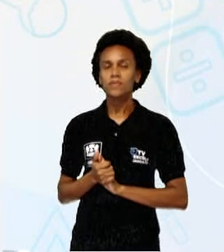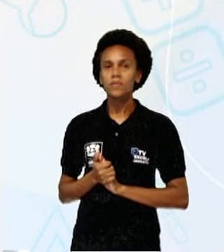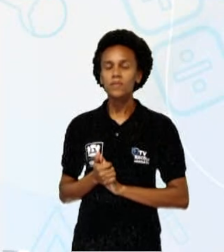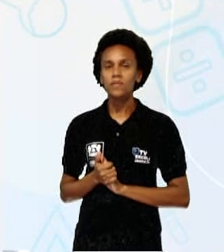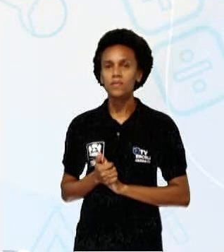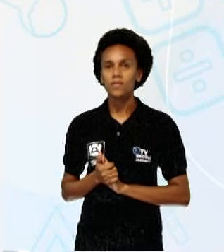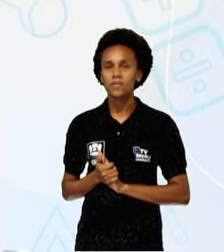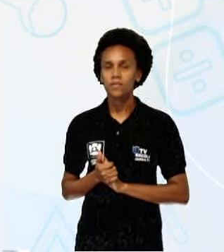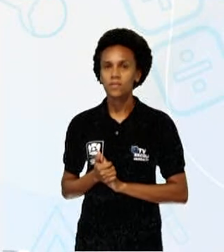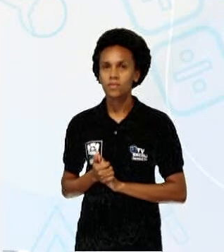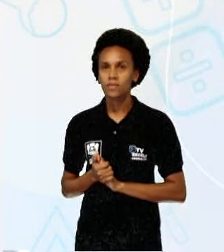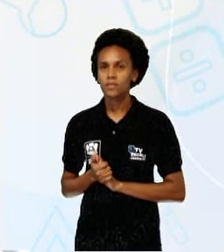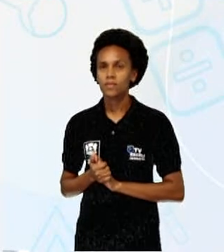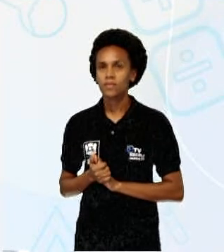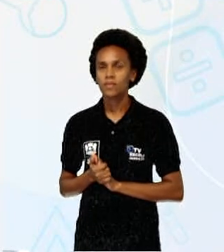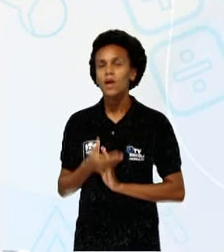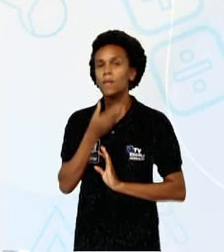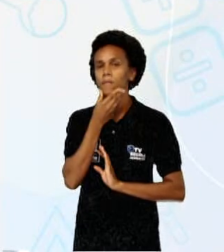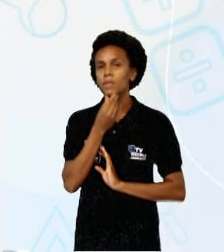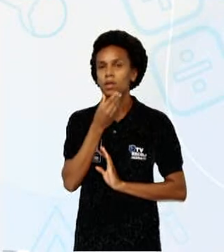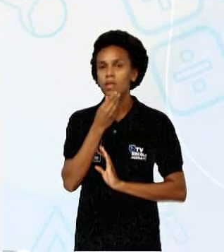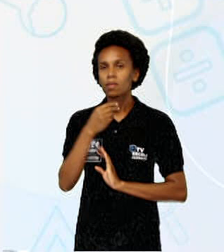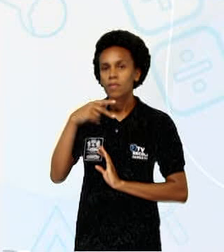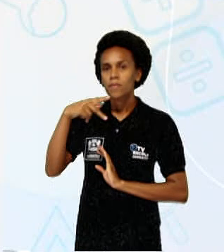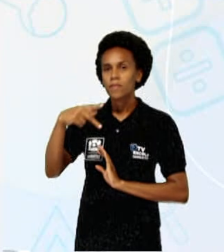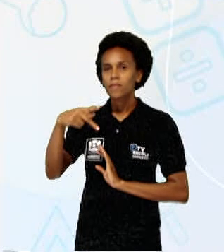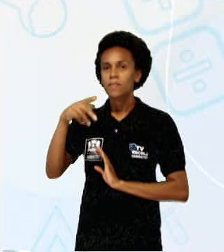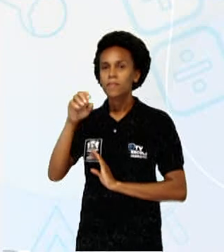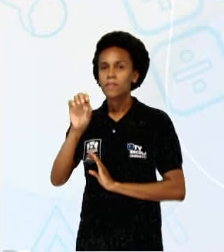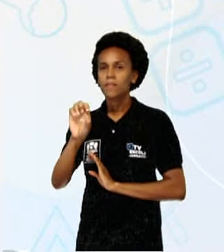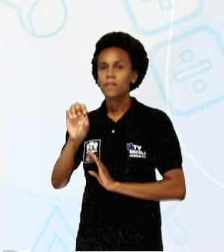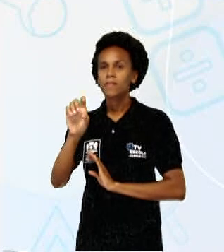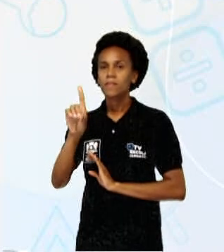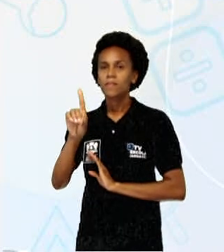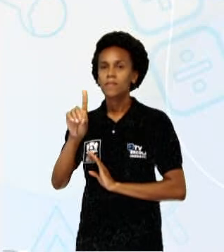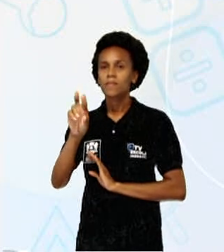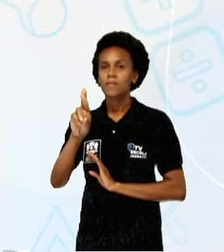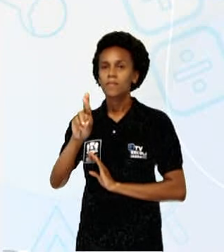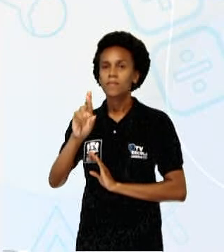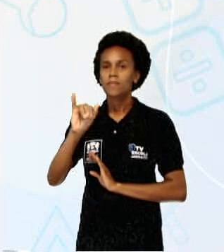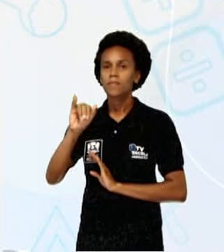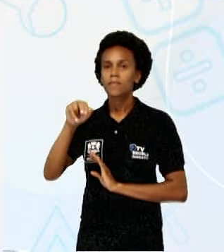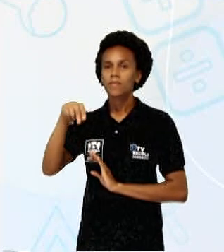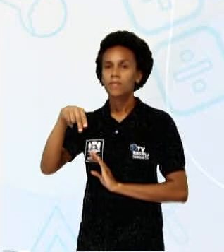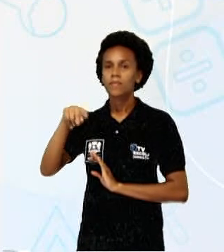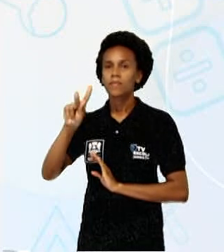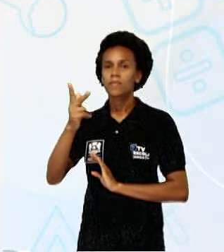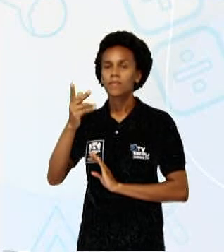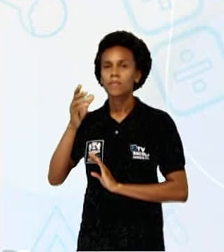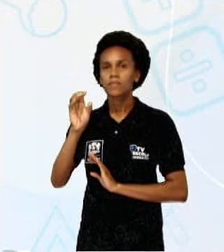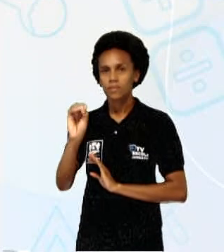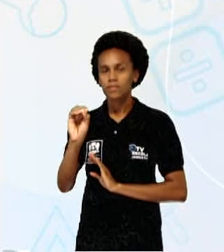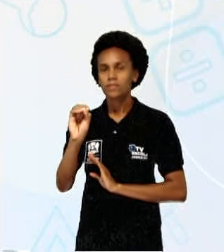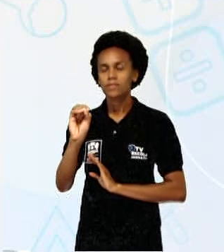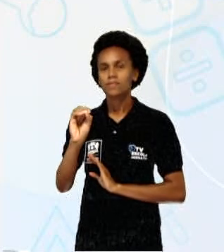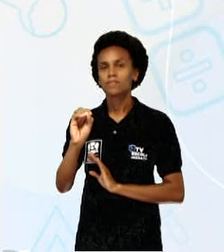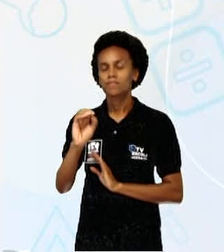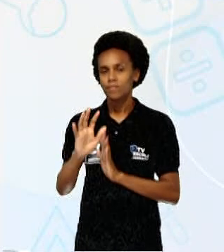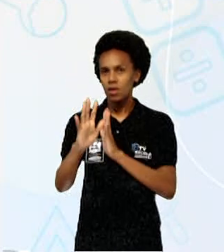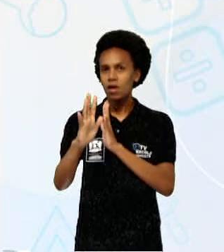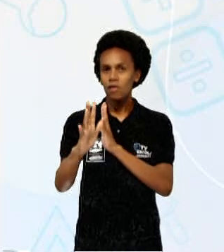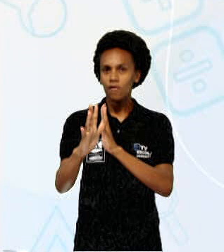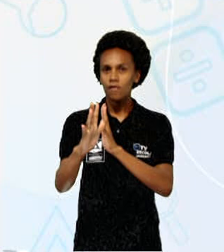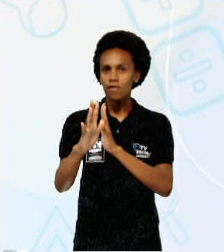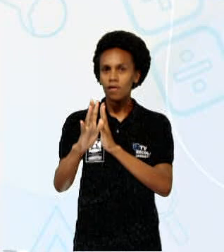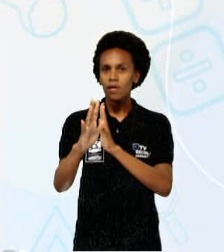o Pedrinho é o terceiro da fila do bebedouro Qual é a cor da camisa dele